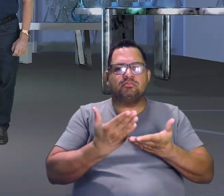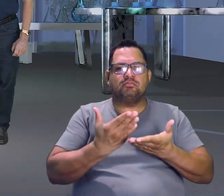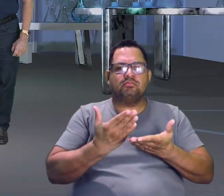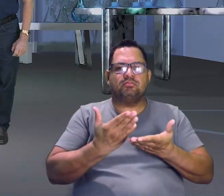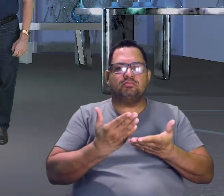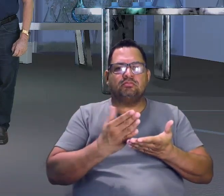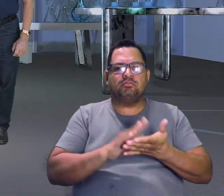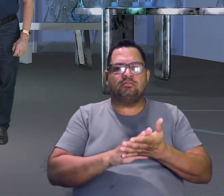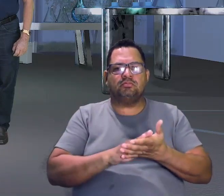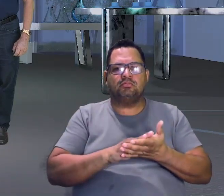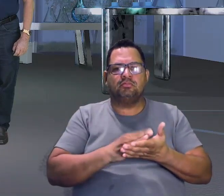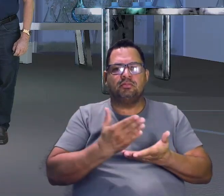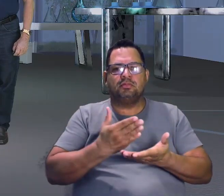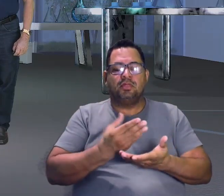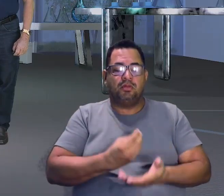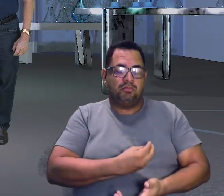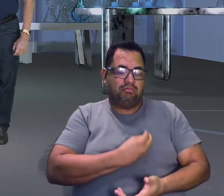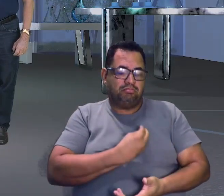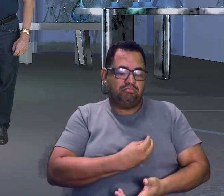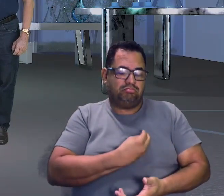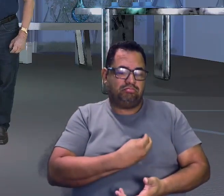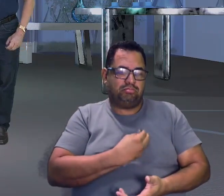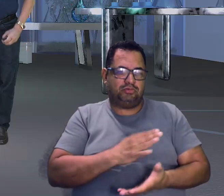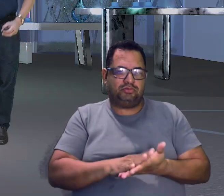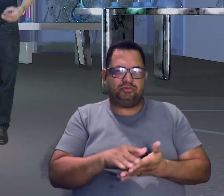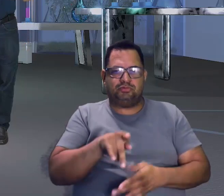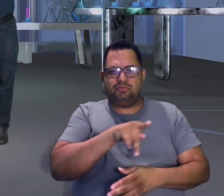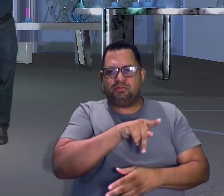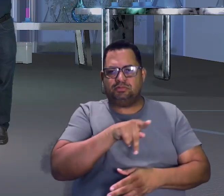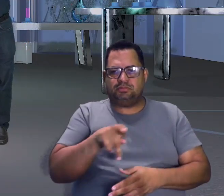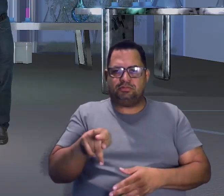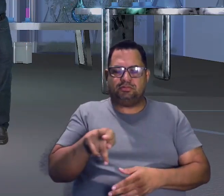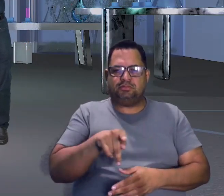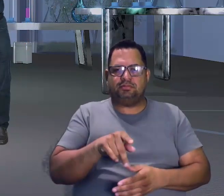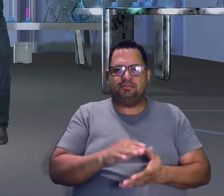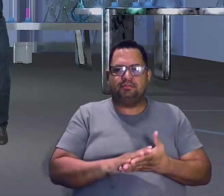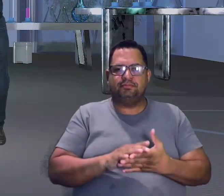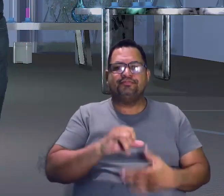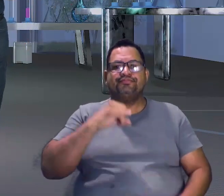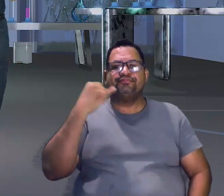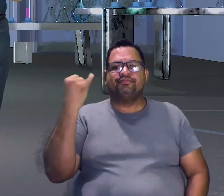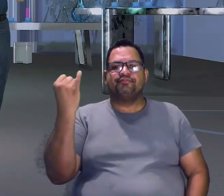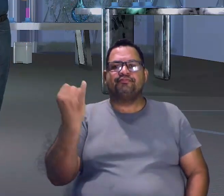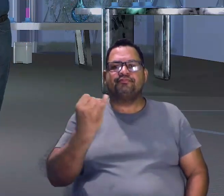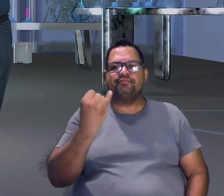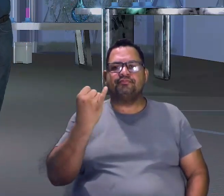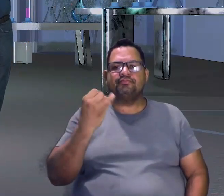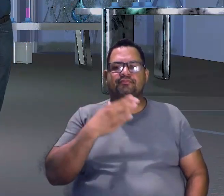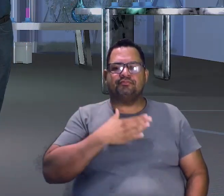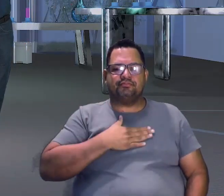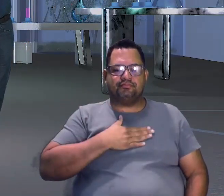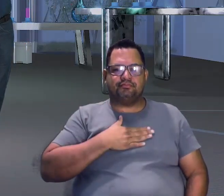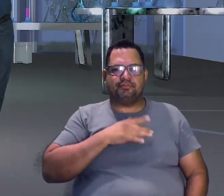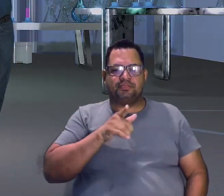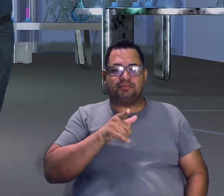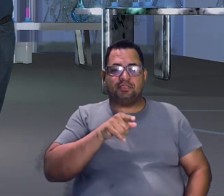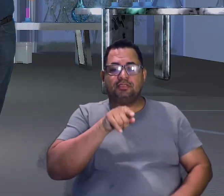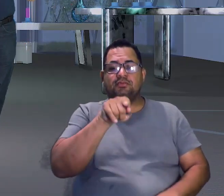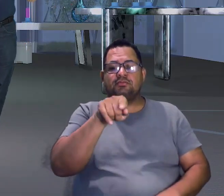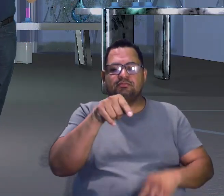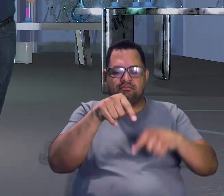nossa querida professora ou professor presencial, né, Almeida? Exatamente, muito importante. Olha só, meu caro aluno, você está aí na sala de